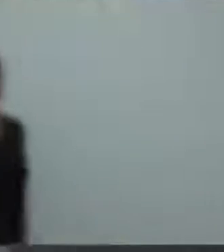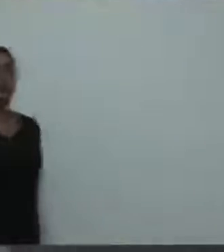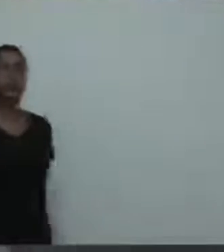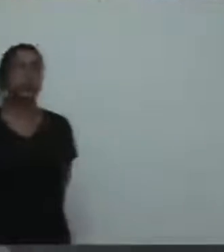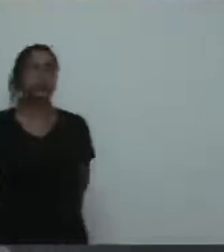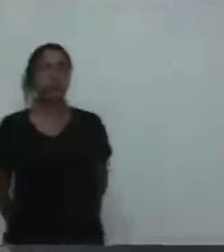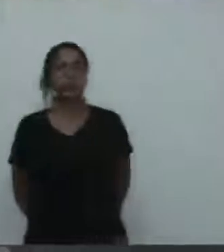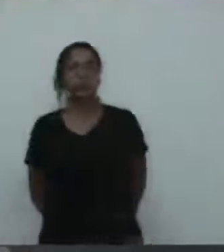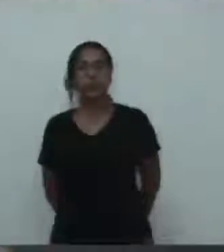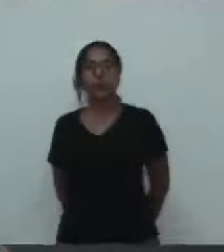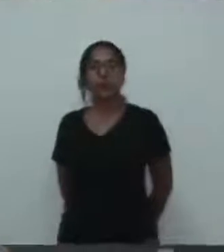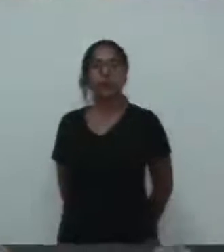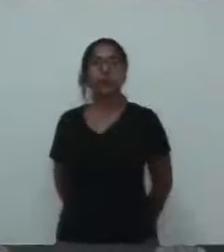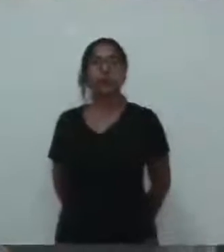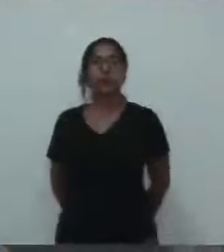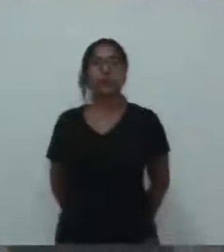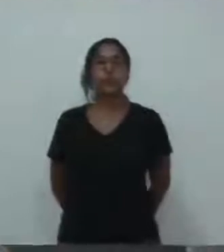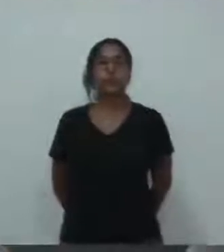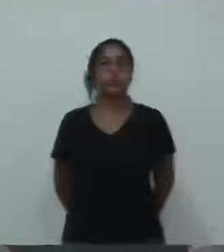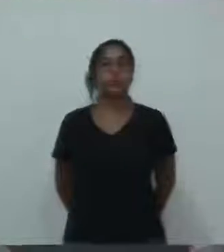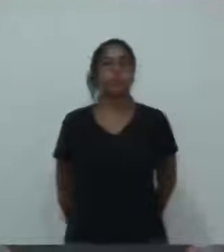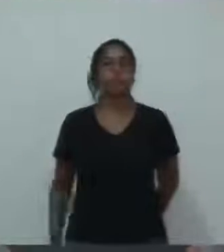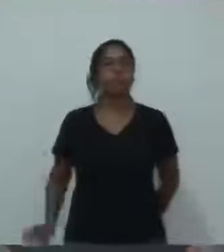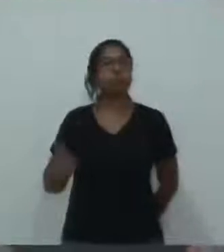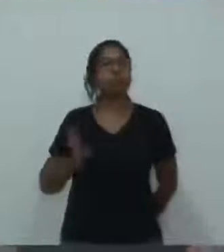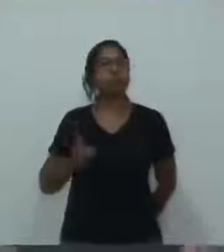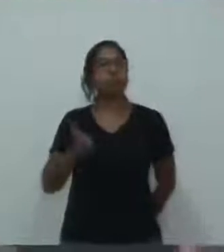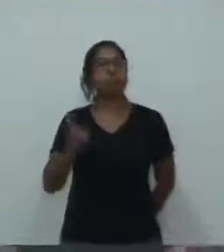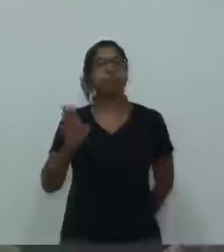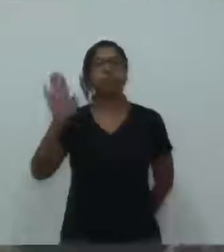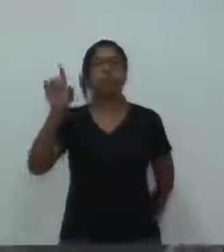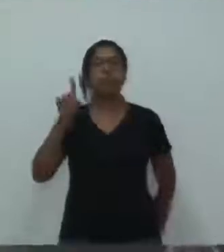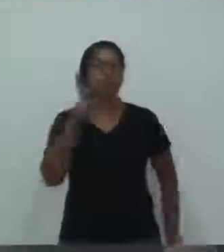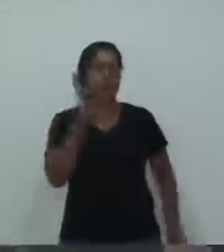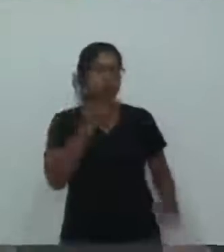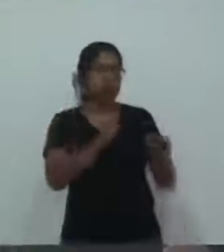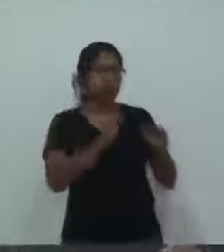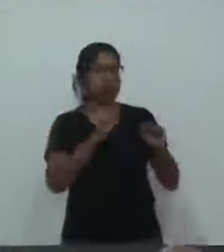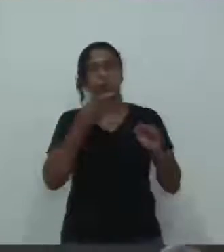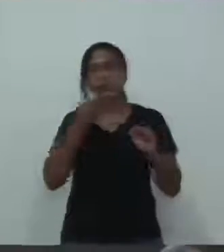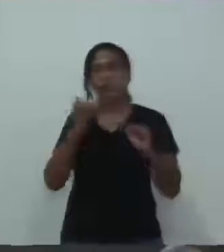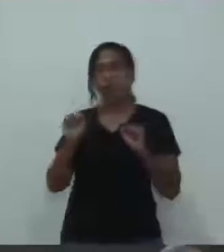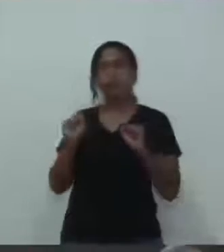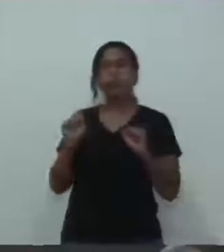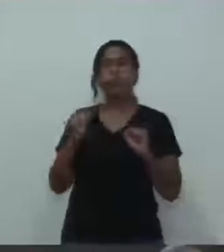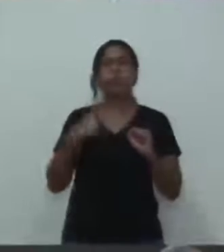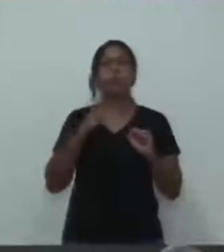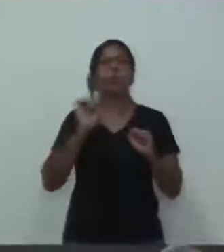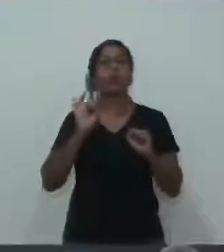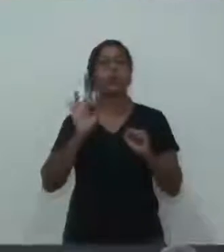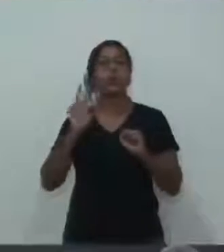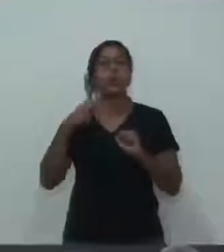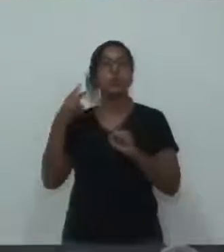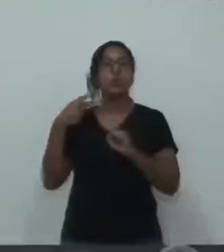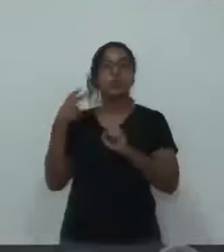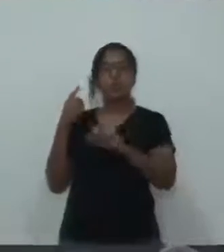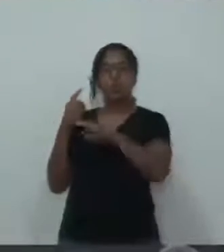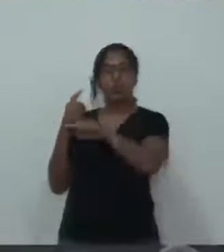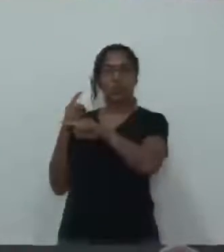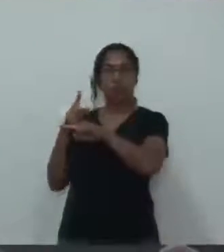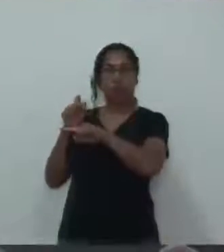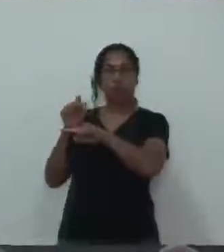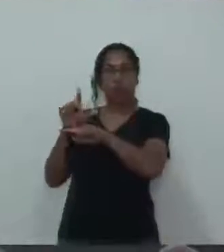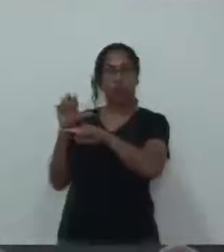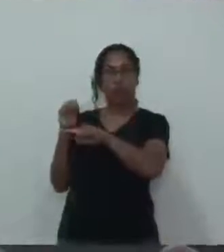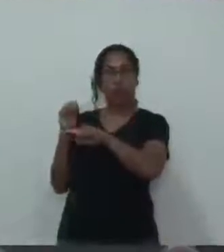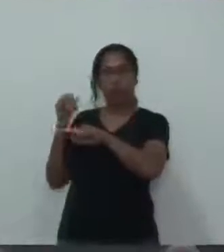Continua o encaminhamento de lideranças. Peço a palavra, presidente. Tem a palavra, vereador. Eu quero só complementar a palavra do vereador Paulinho